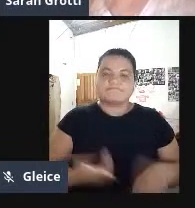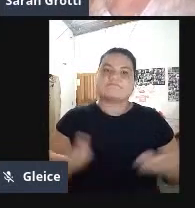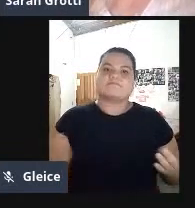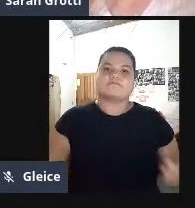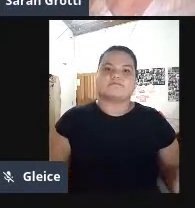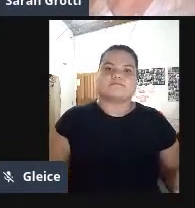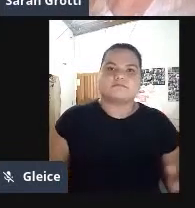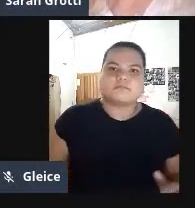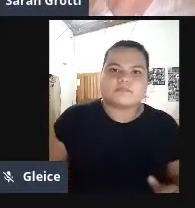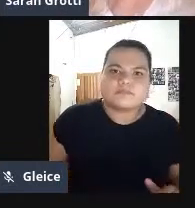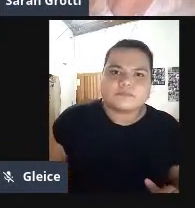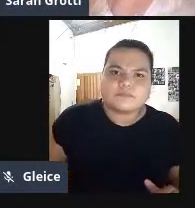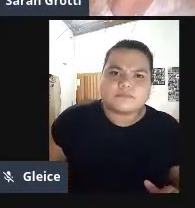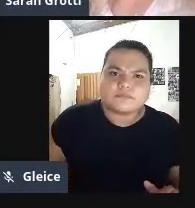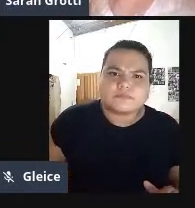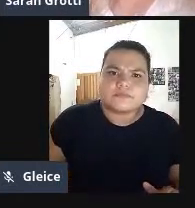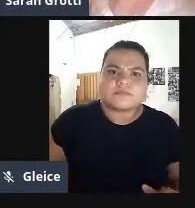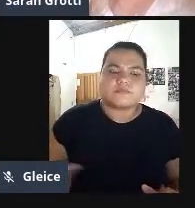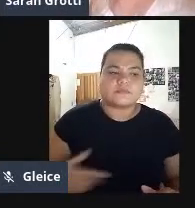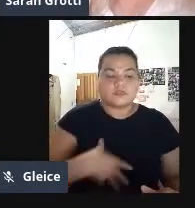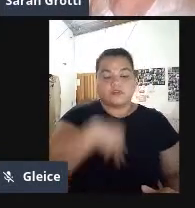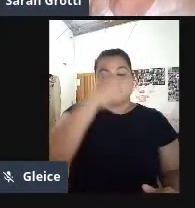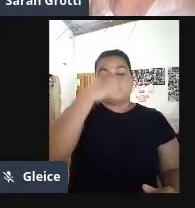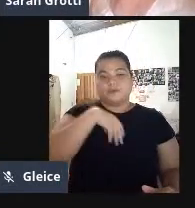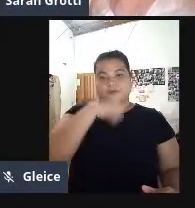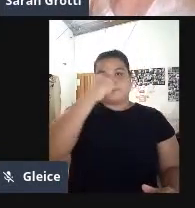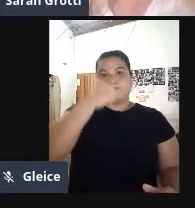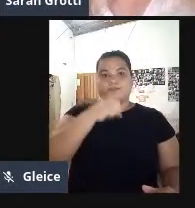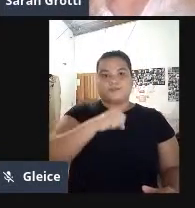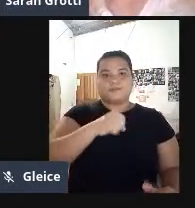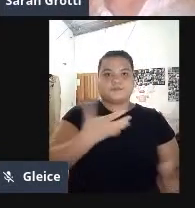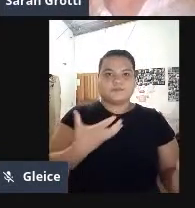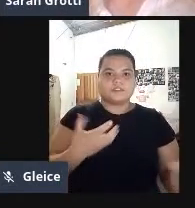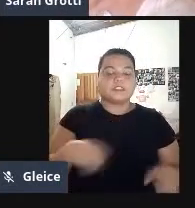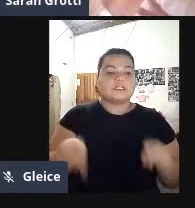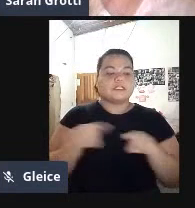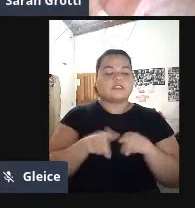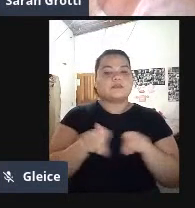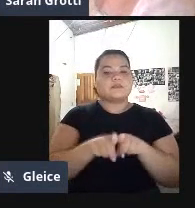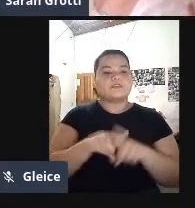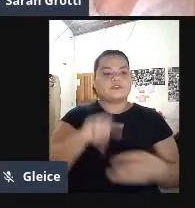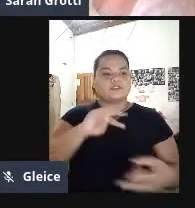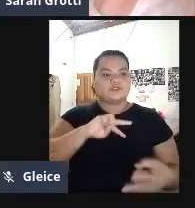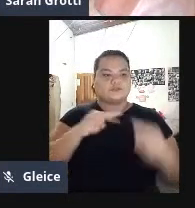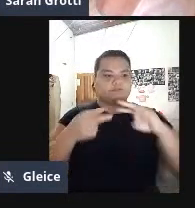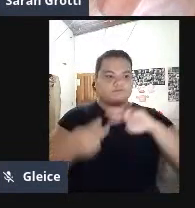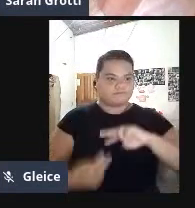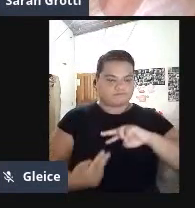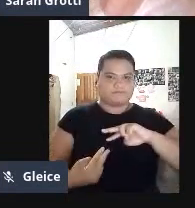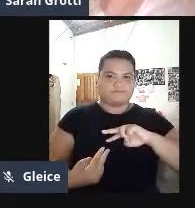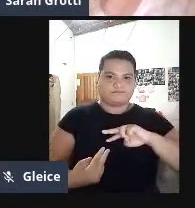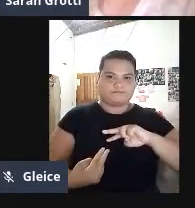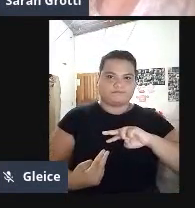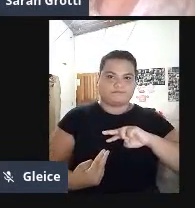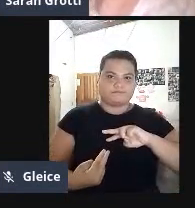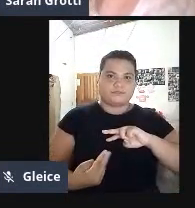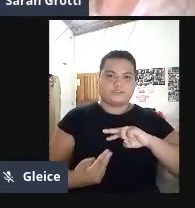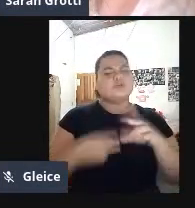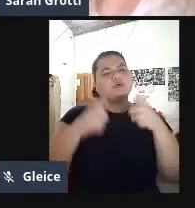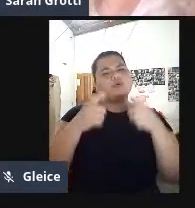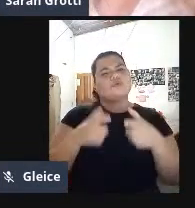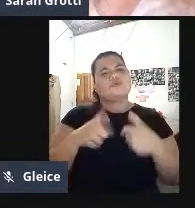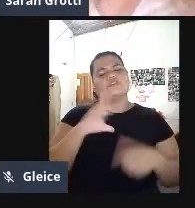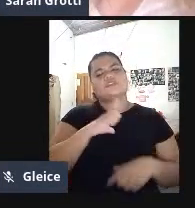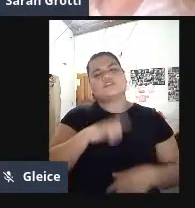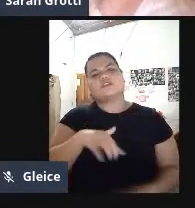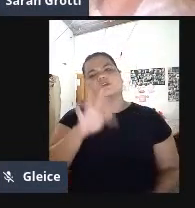escuta muito, cadeia respiratória e síntese de DNA. Como encontramos o ferro? Onde encontramos o ferro?